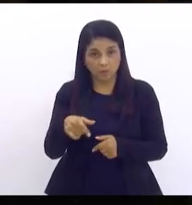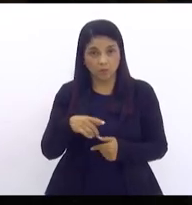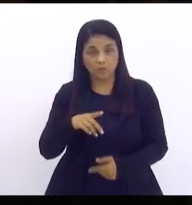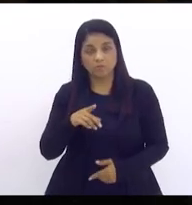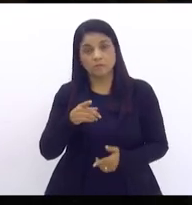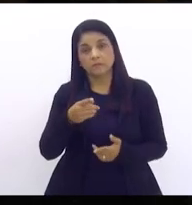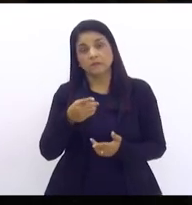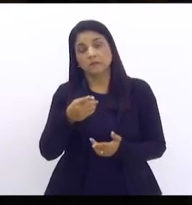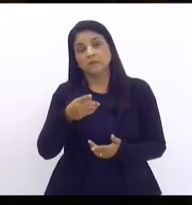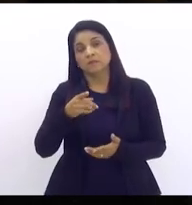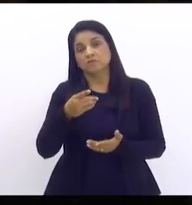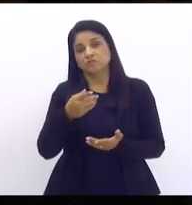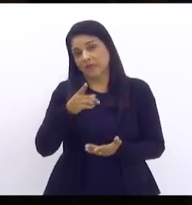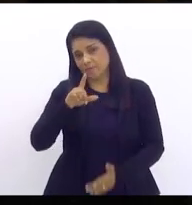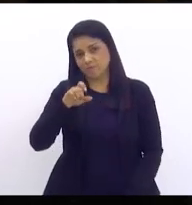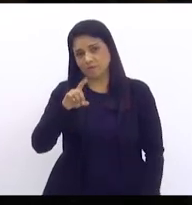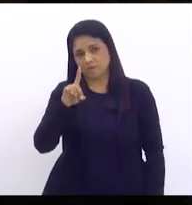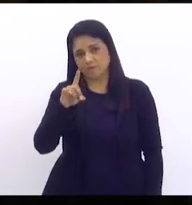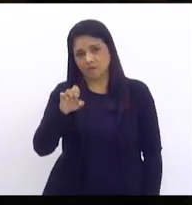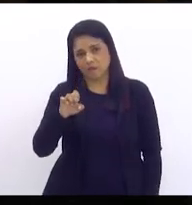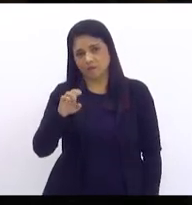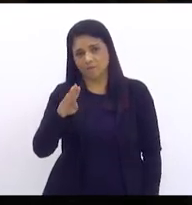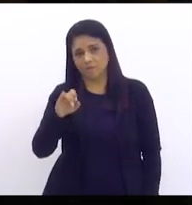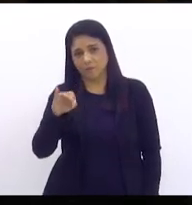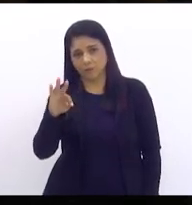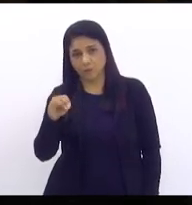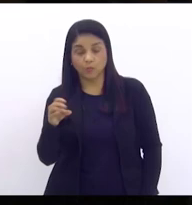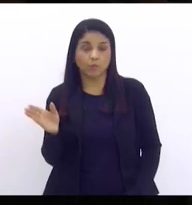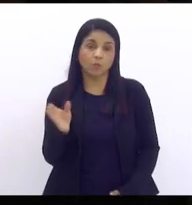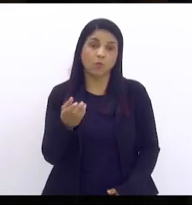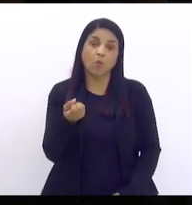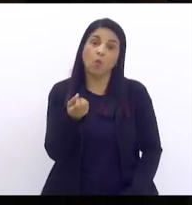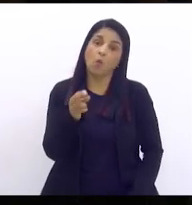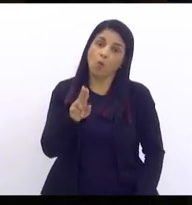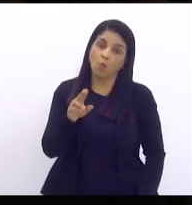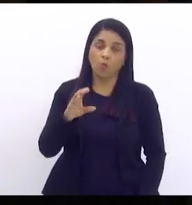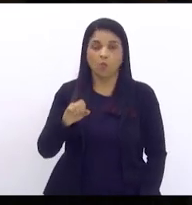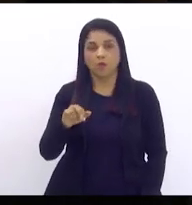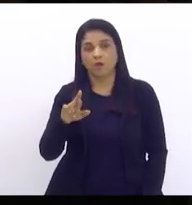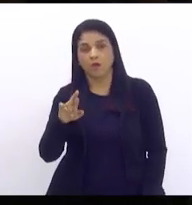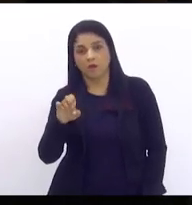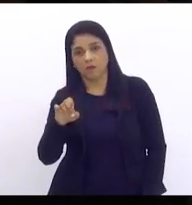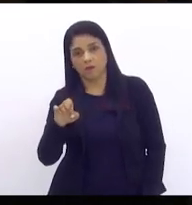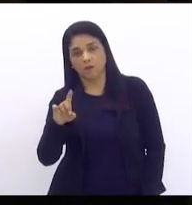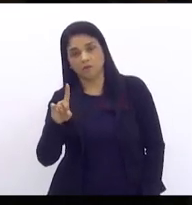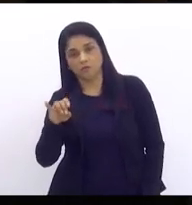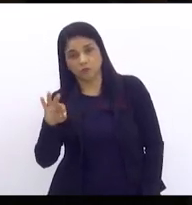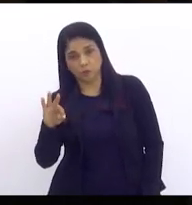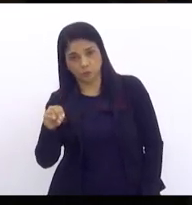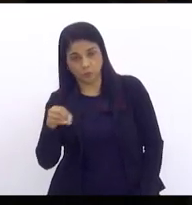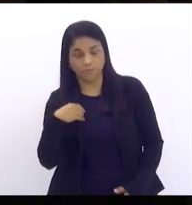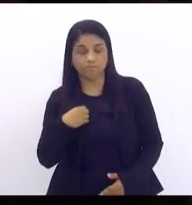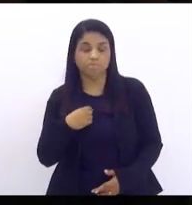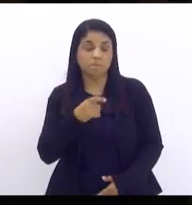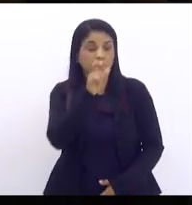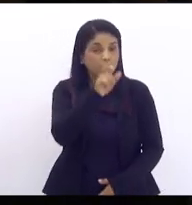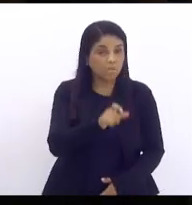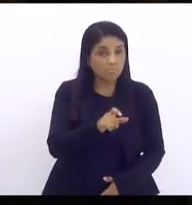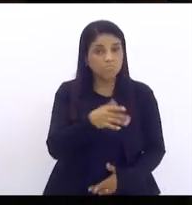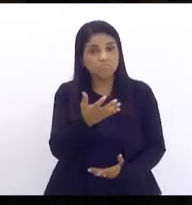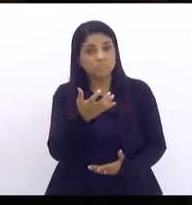impossível querer que o usuário que quer tirar a carteira de